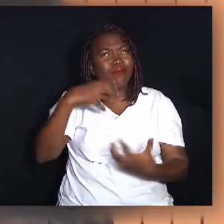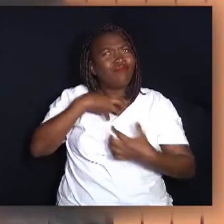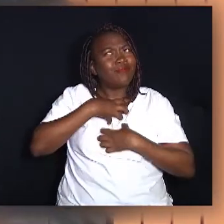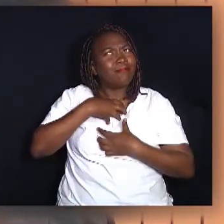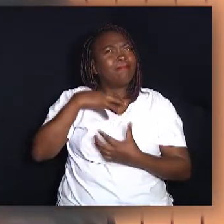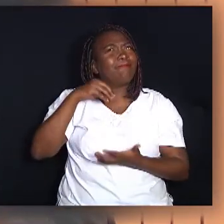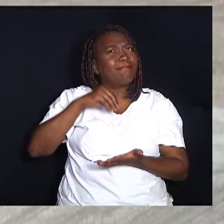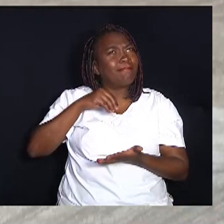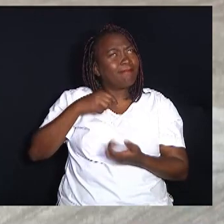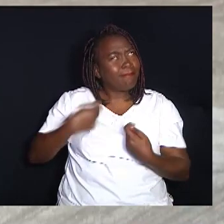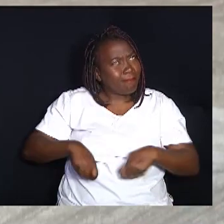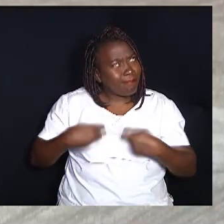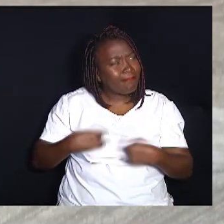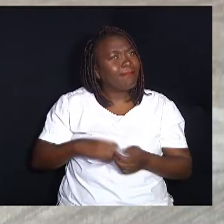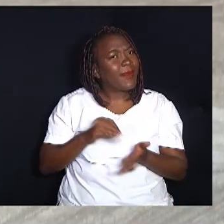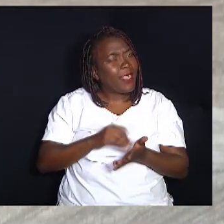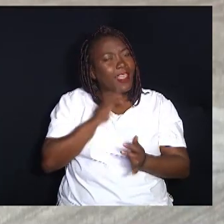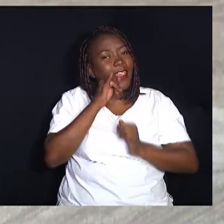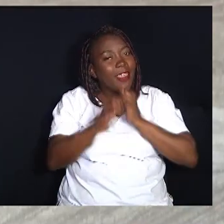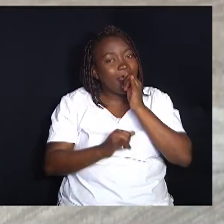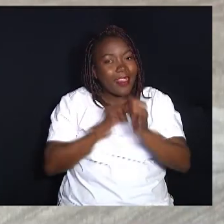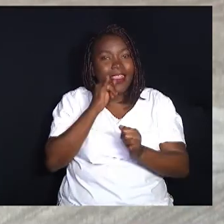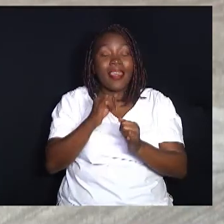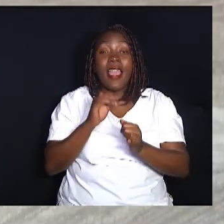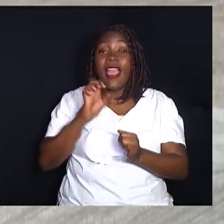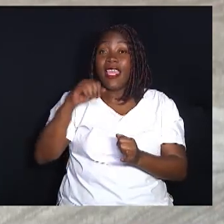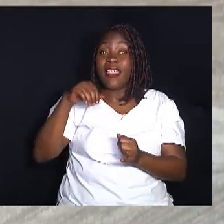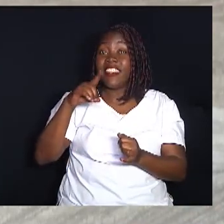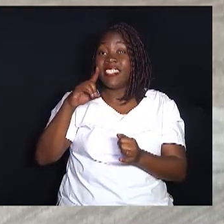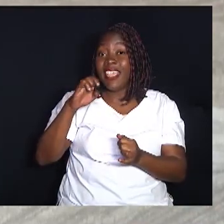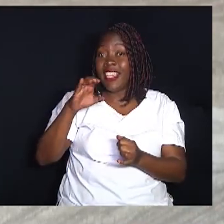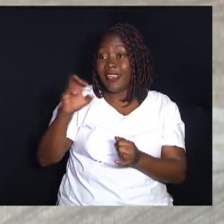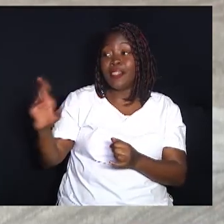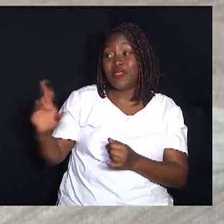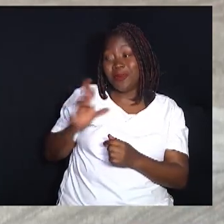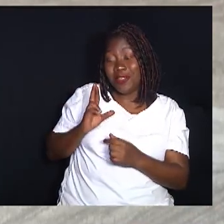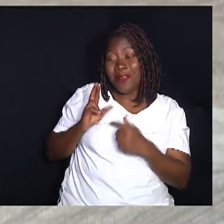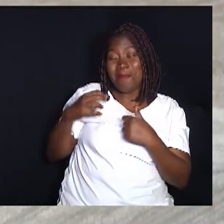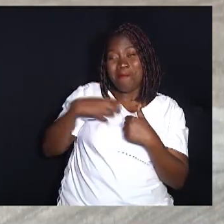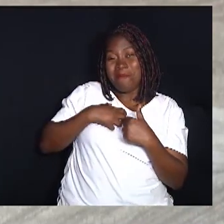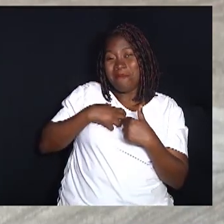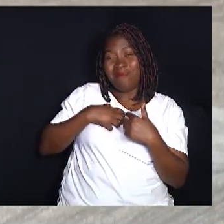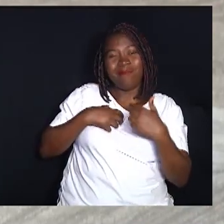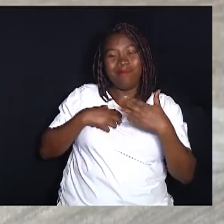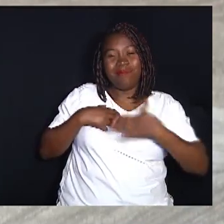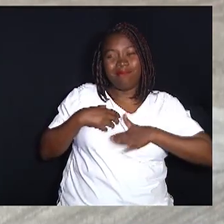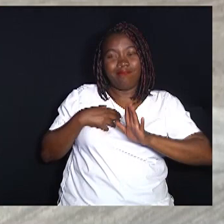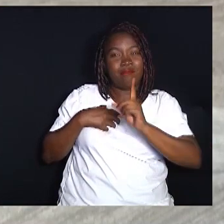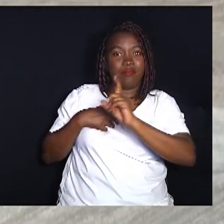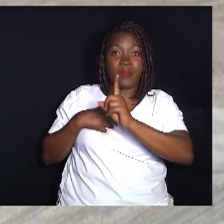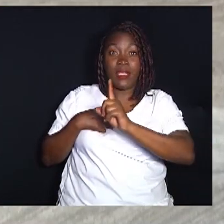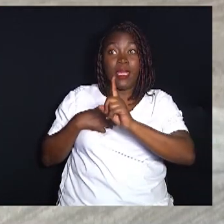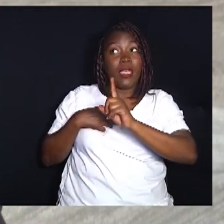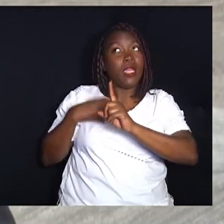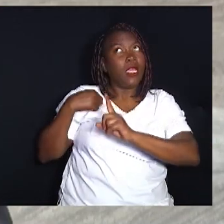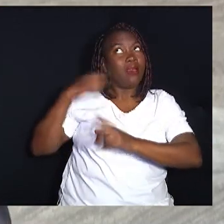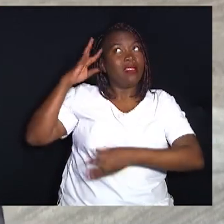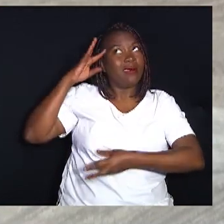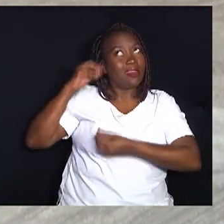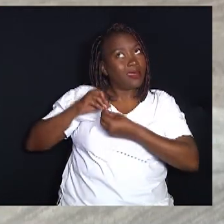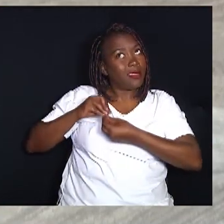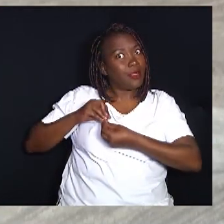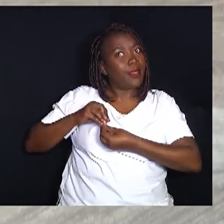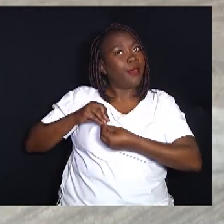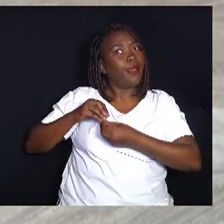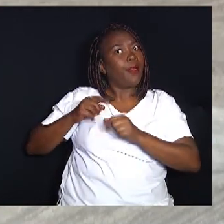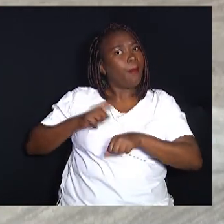mais informações. A INDEC me respondeu, a maneira com que foi respondido não foi do meu agrado, e eu entendi que estava o momento de